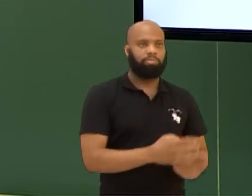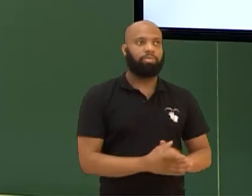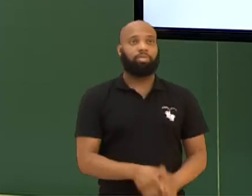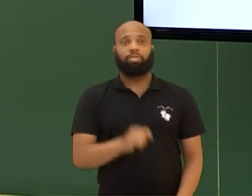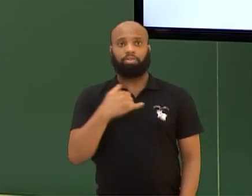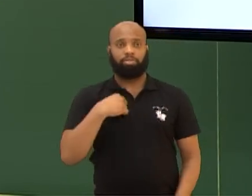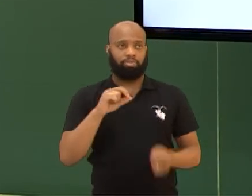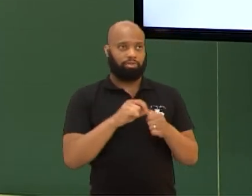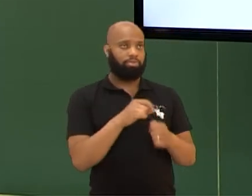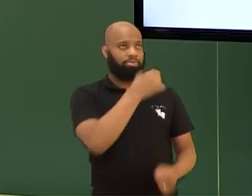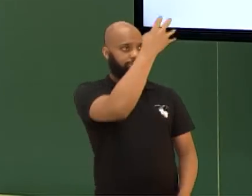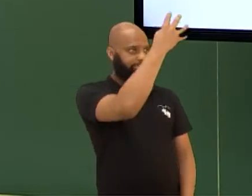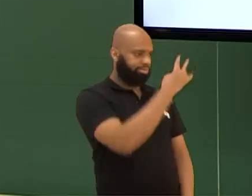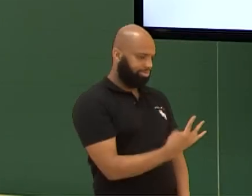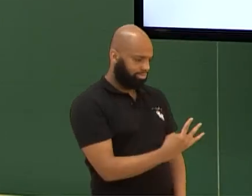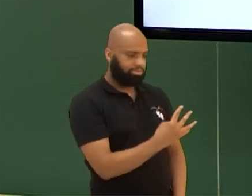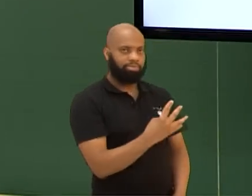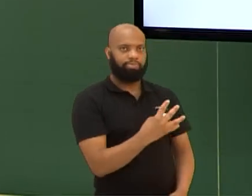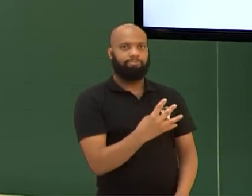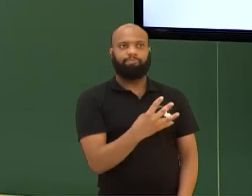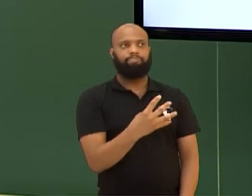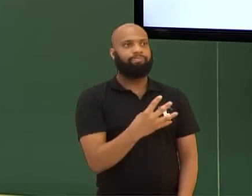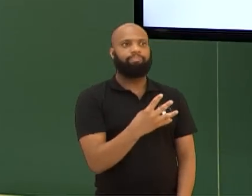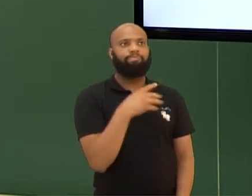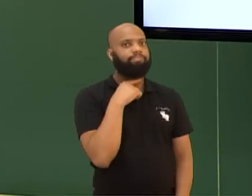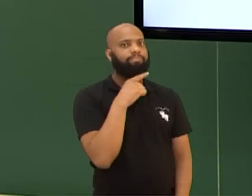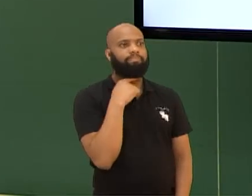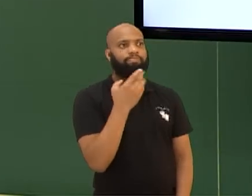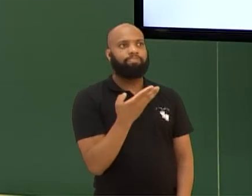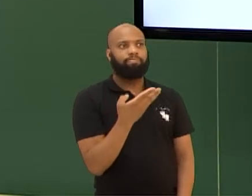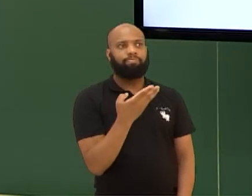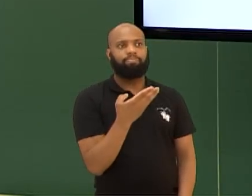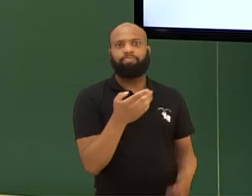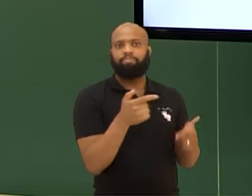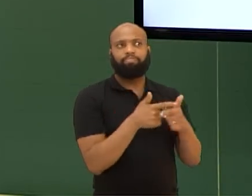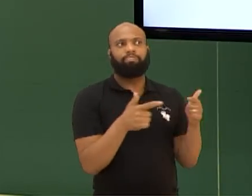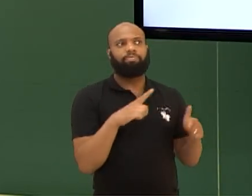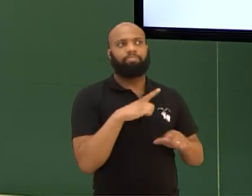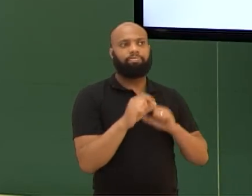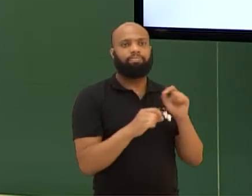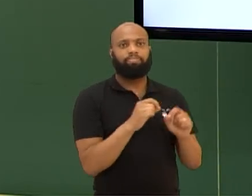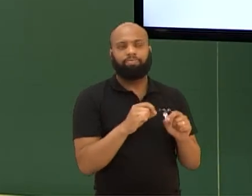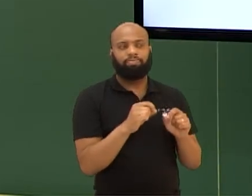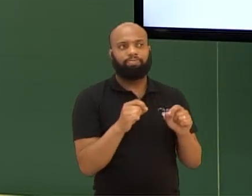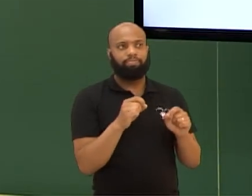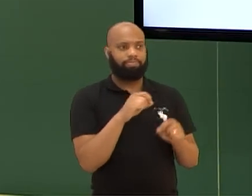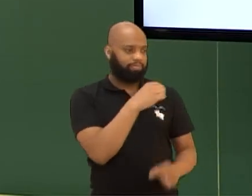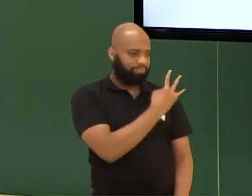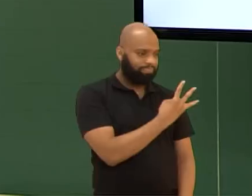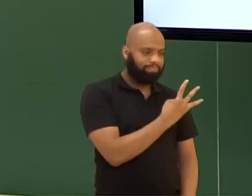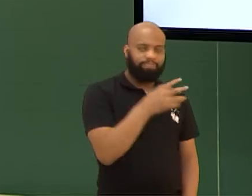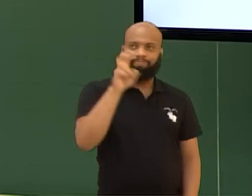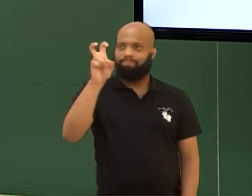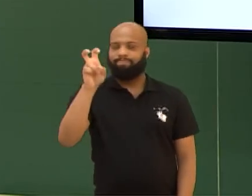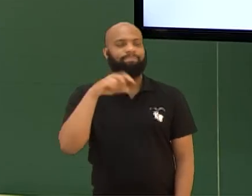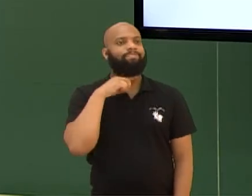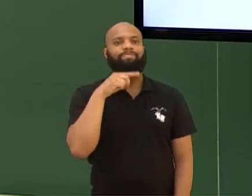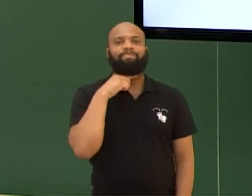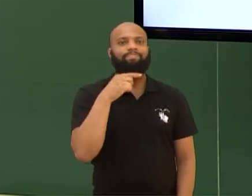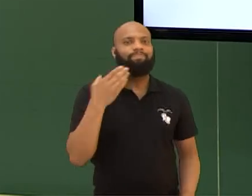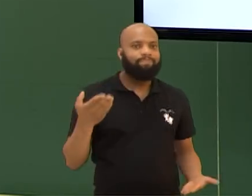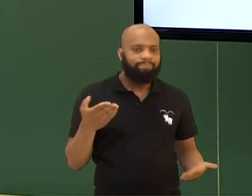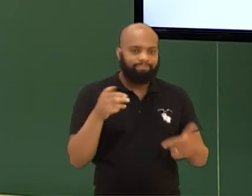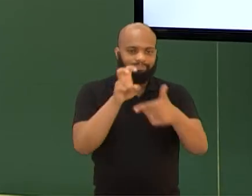meu 4, eu tenho 4 dezenas. E eu estou dividindo em 5, então não cabe uma